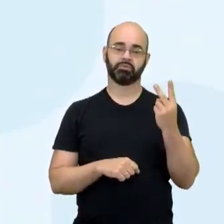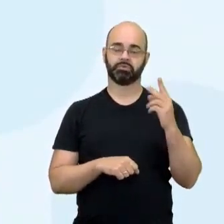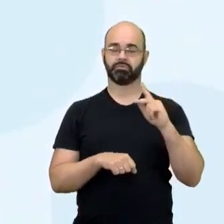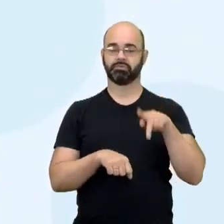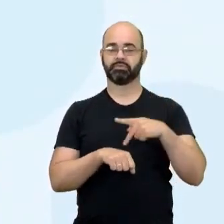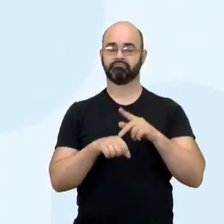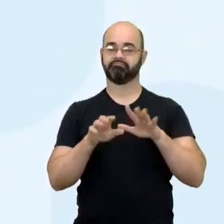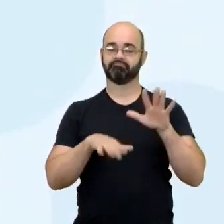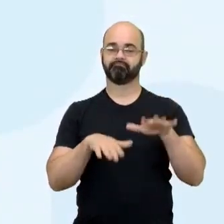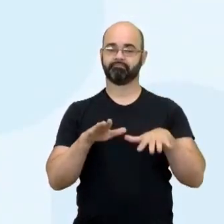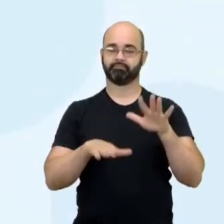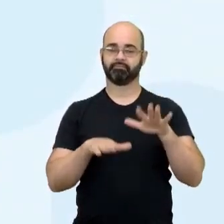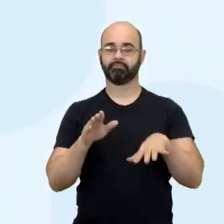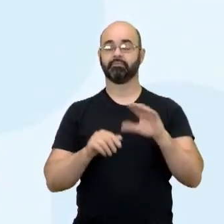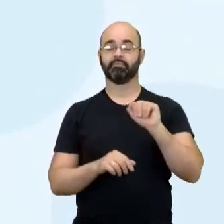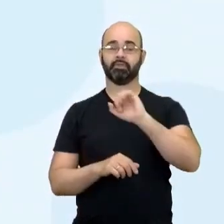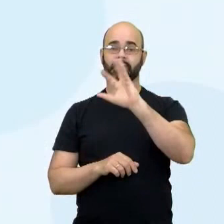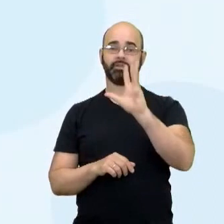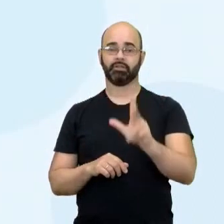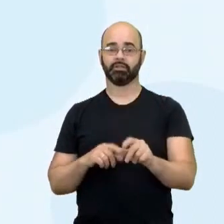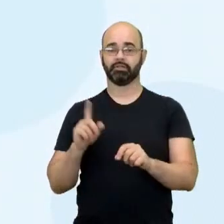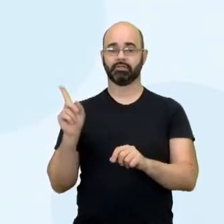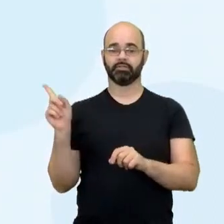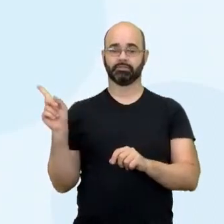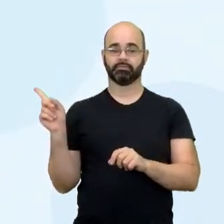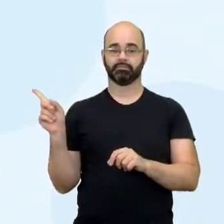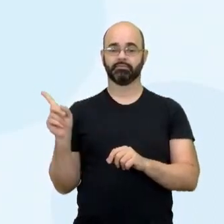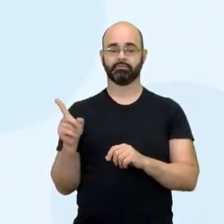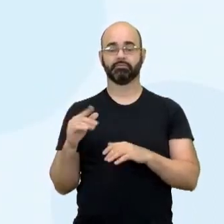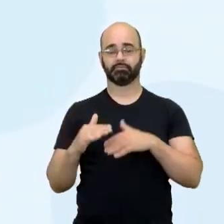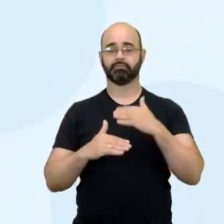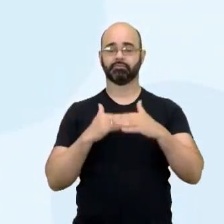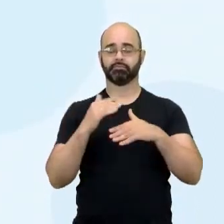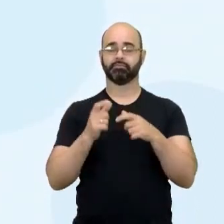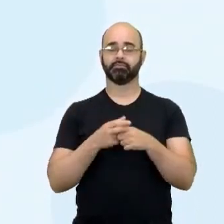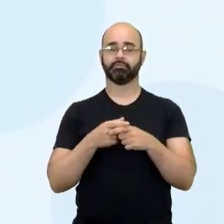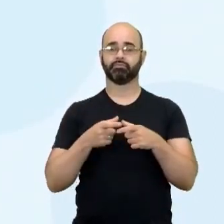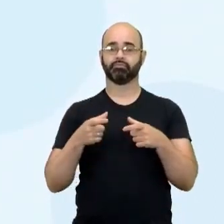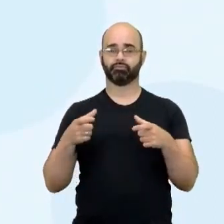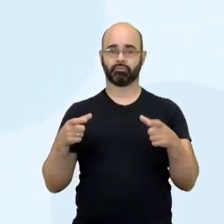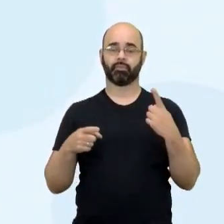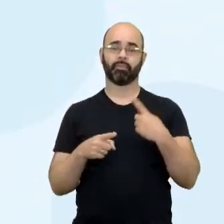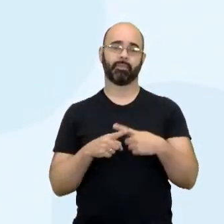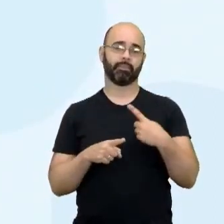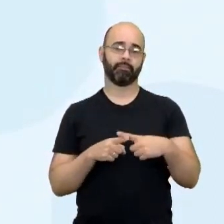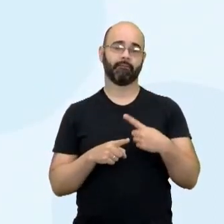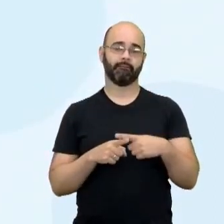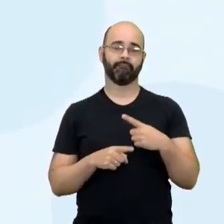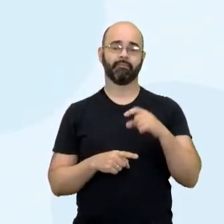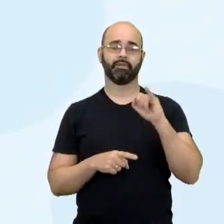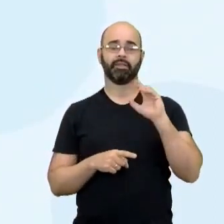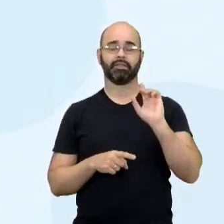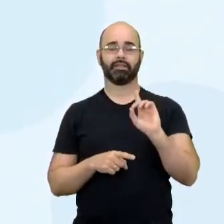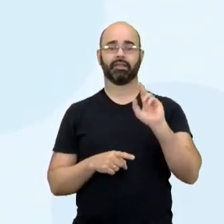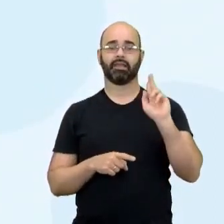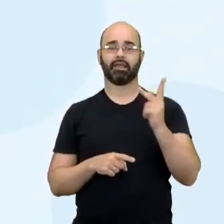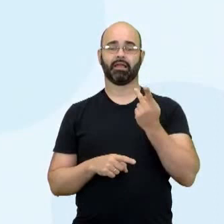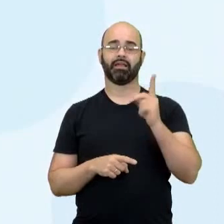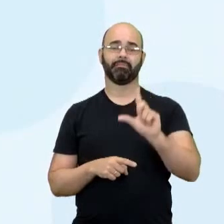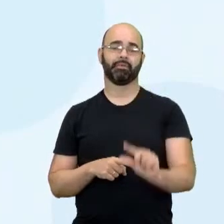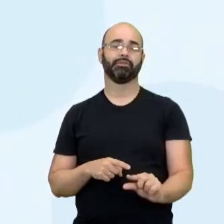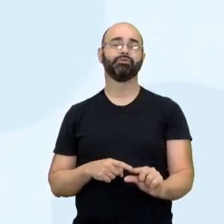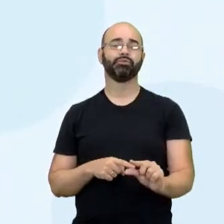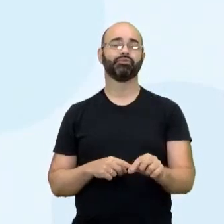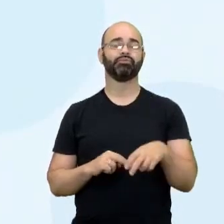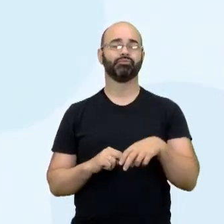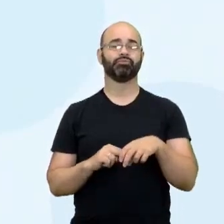no continente africano, eles têm um crescimento médio anual porque porque o IDH deles são muito baixo. Por